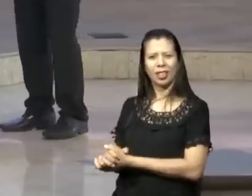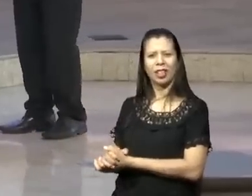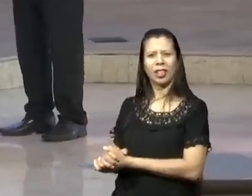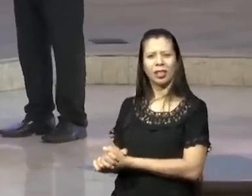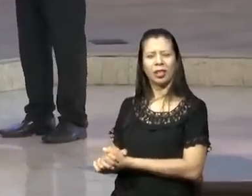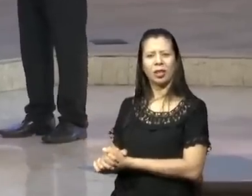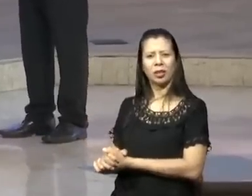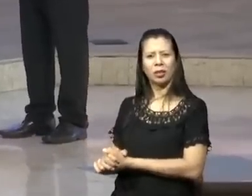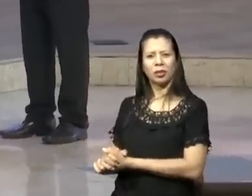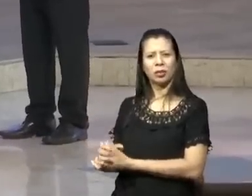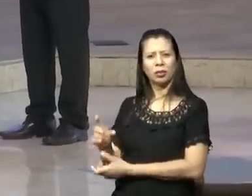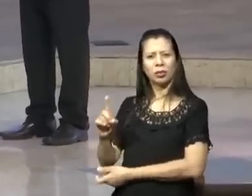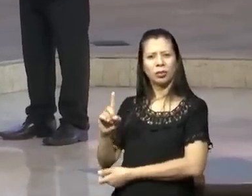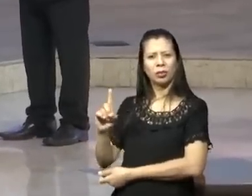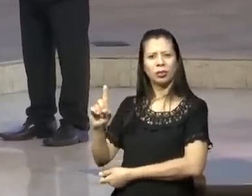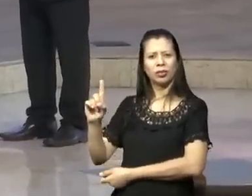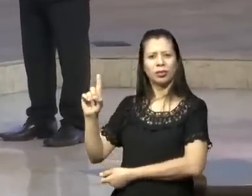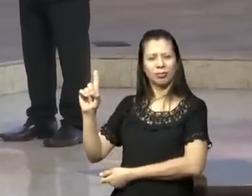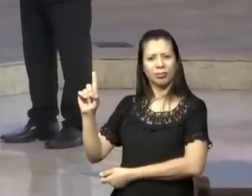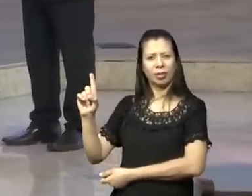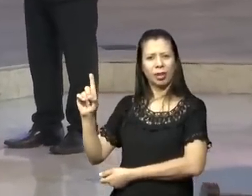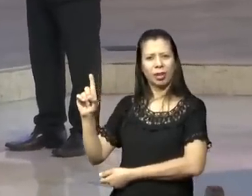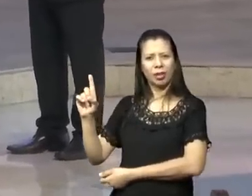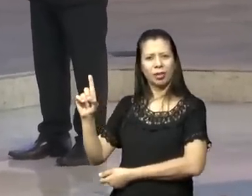com o namorado